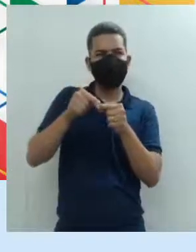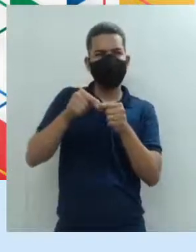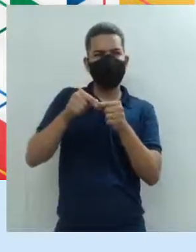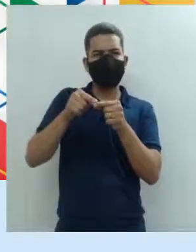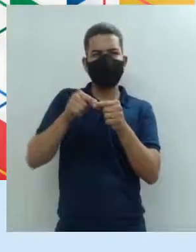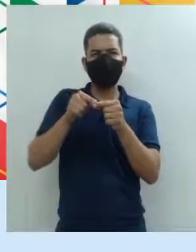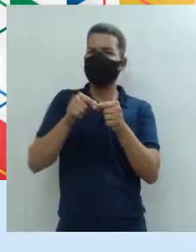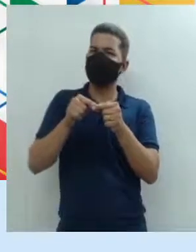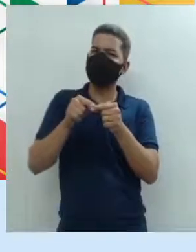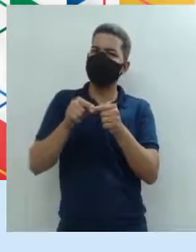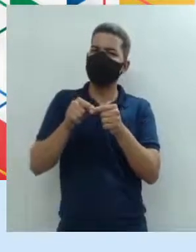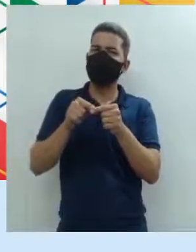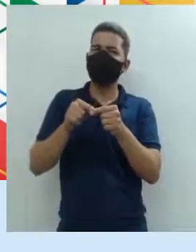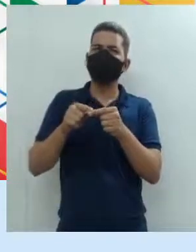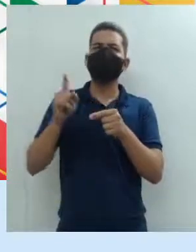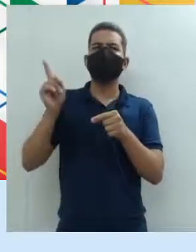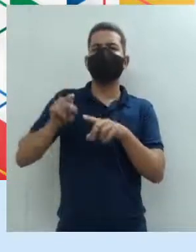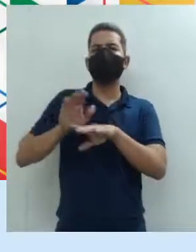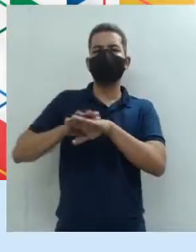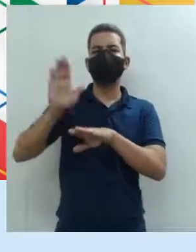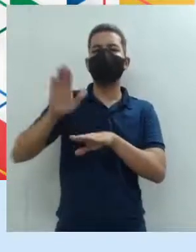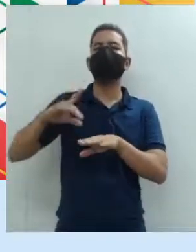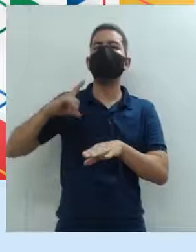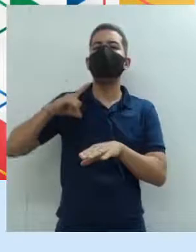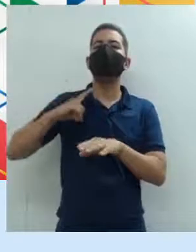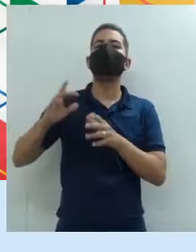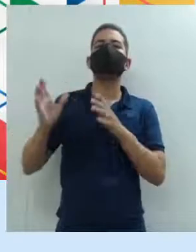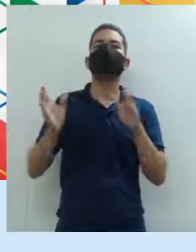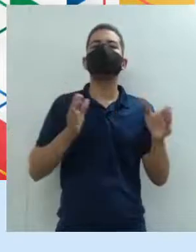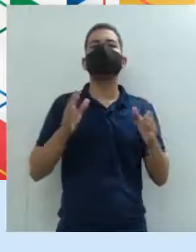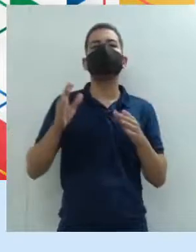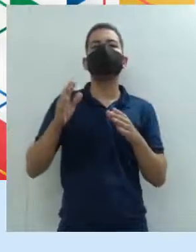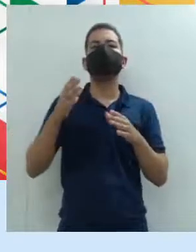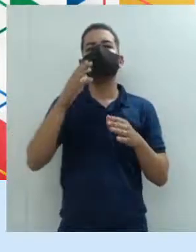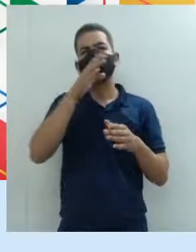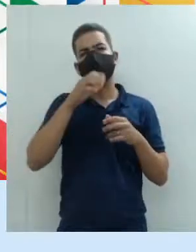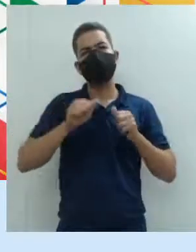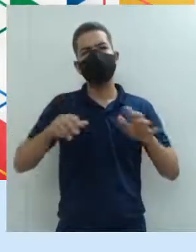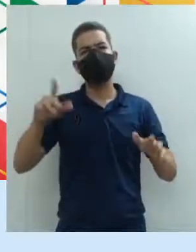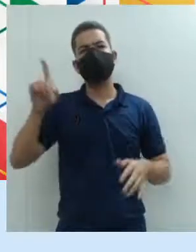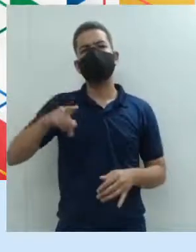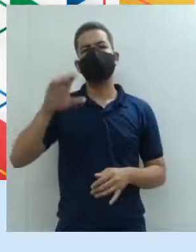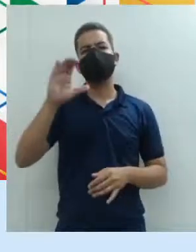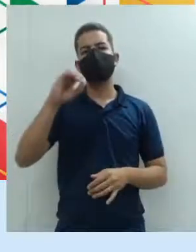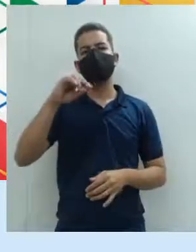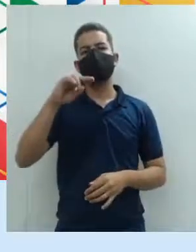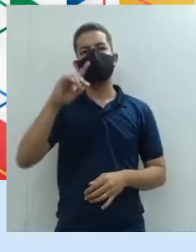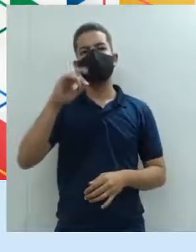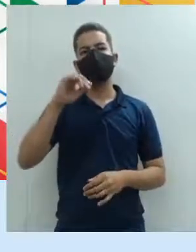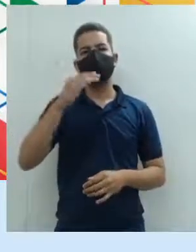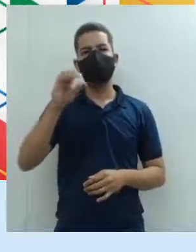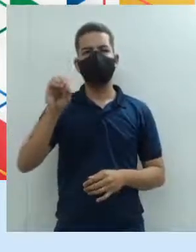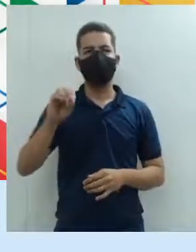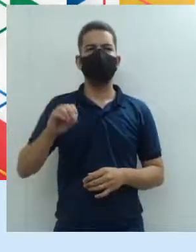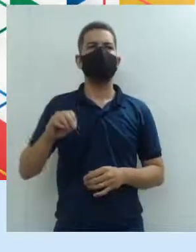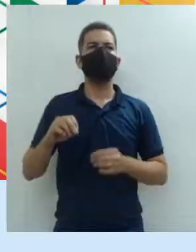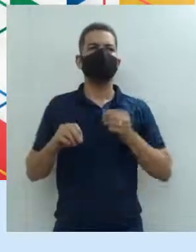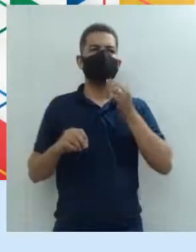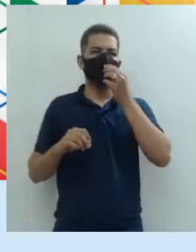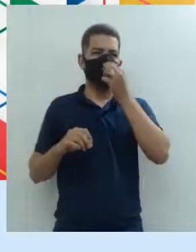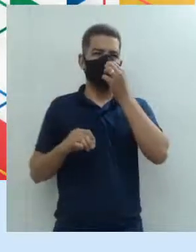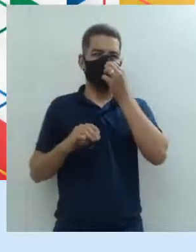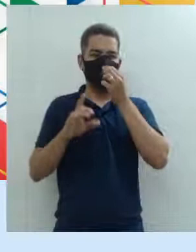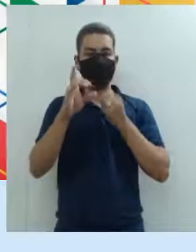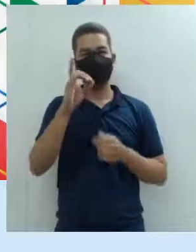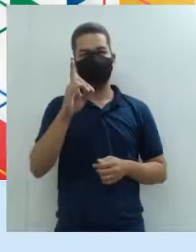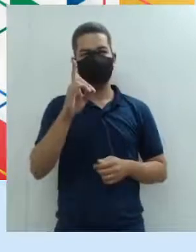processo de soldagem lá, maior parte da propagação do calor era através de condução. Então, talvez não seja. Letra